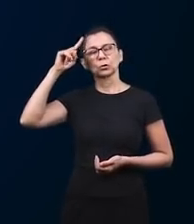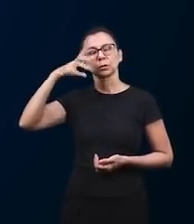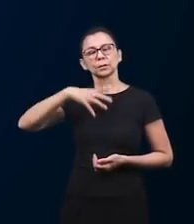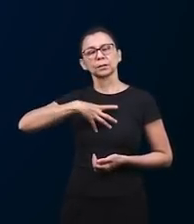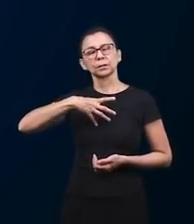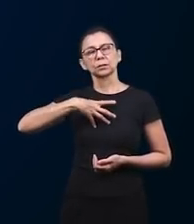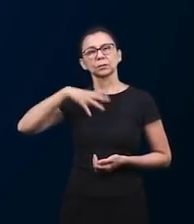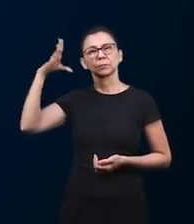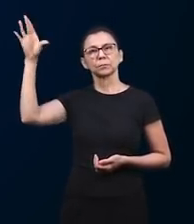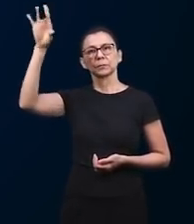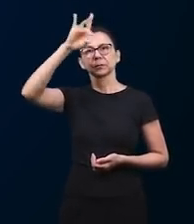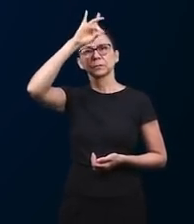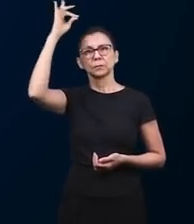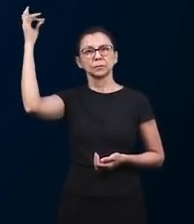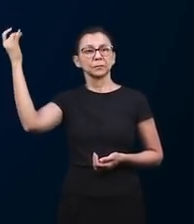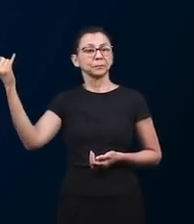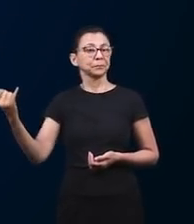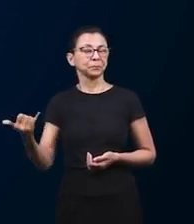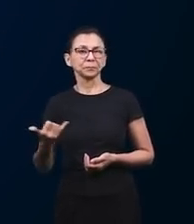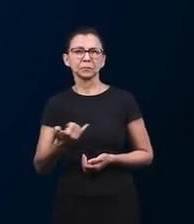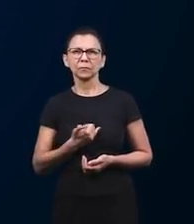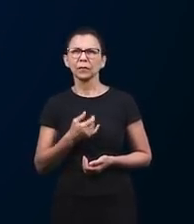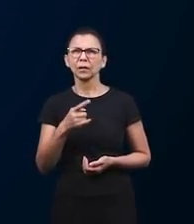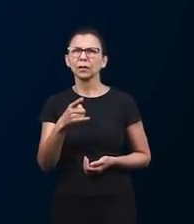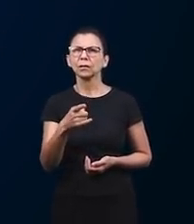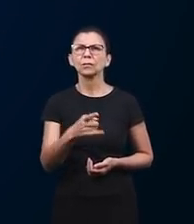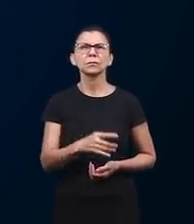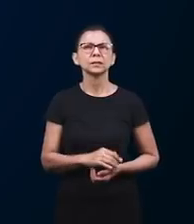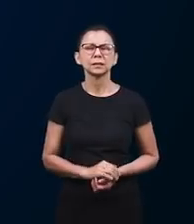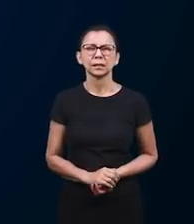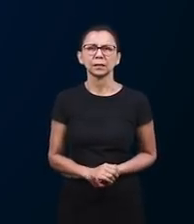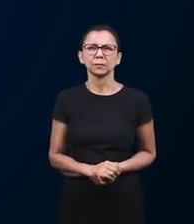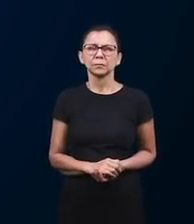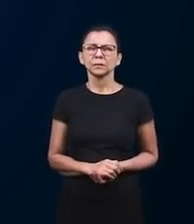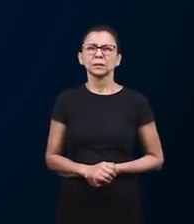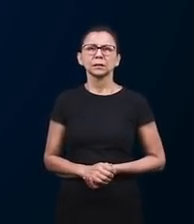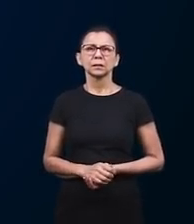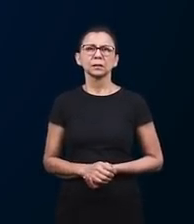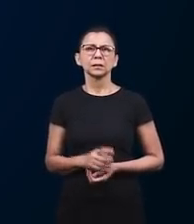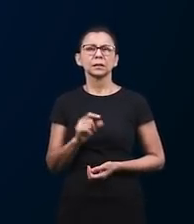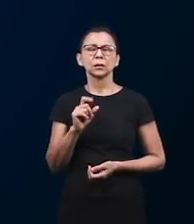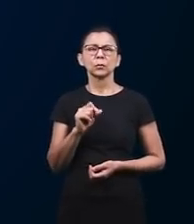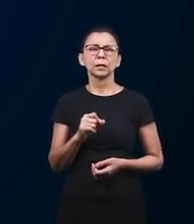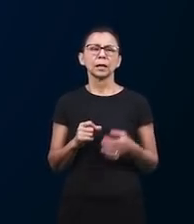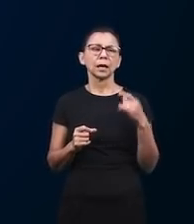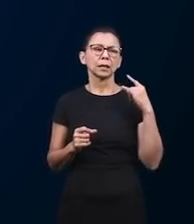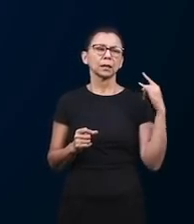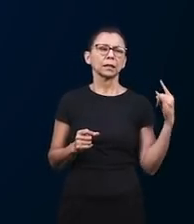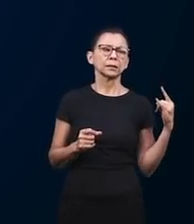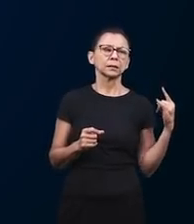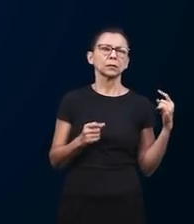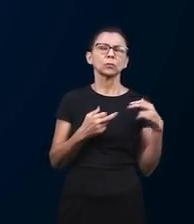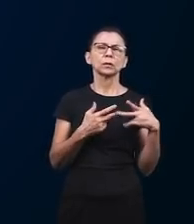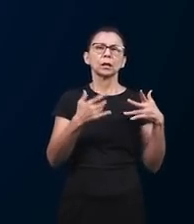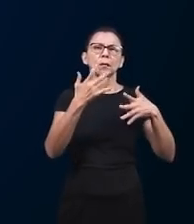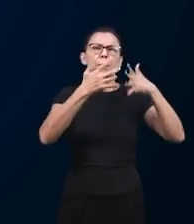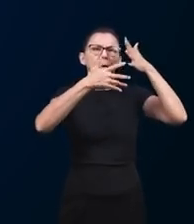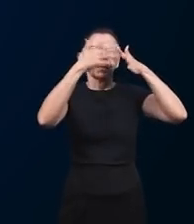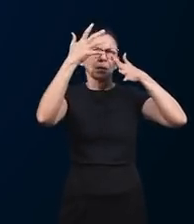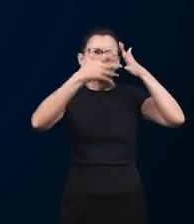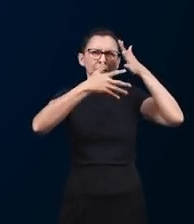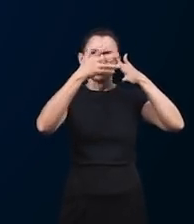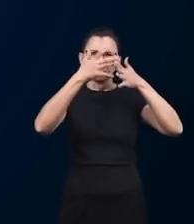a voz do Espírito Santo. O que você tem ouvido na tua vida? Né? O que você tem dado ouvidos? Há